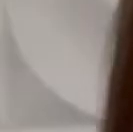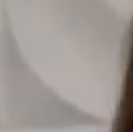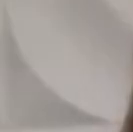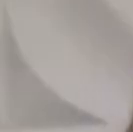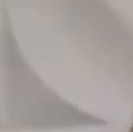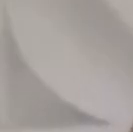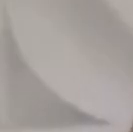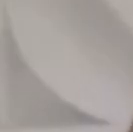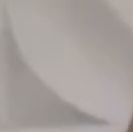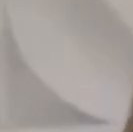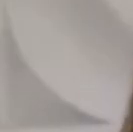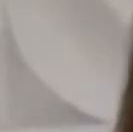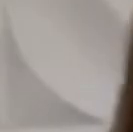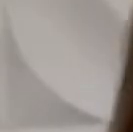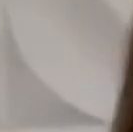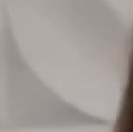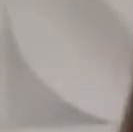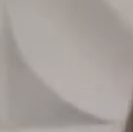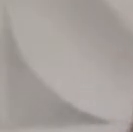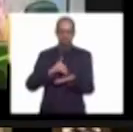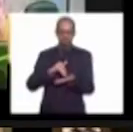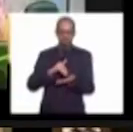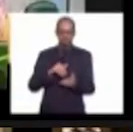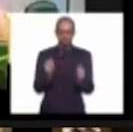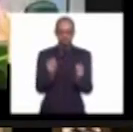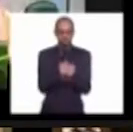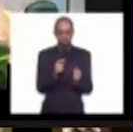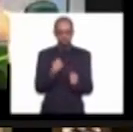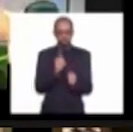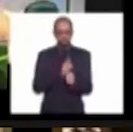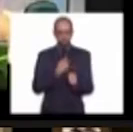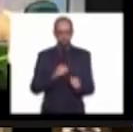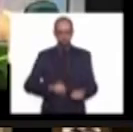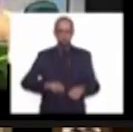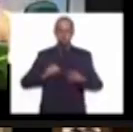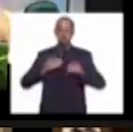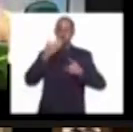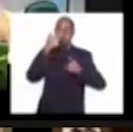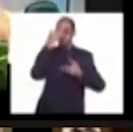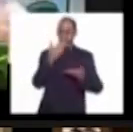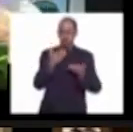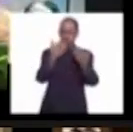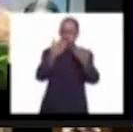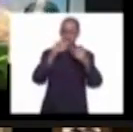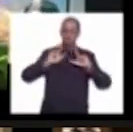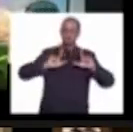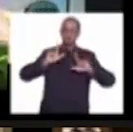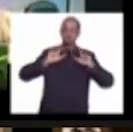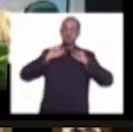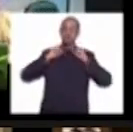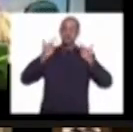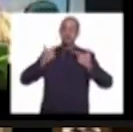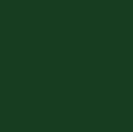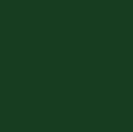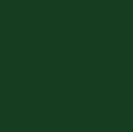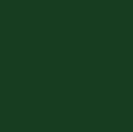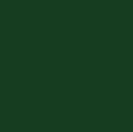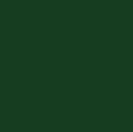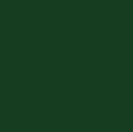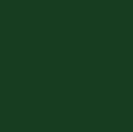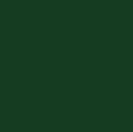que prestam serviço para a saúde do estado a comissão que era acompanhar os contratos do governo com essas